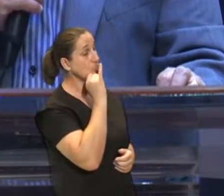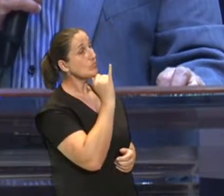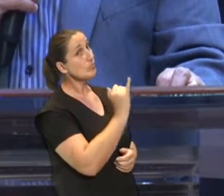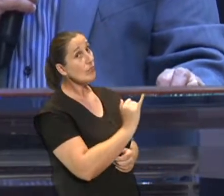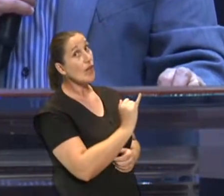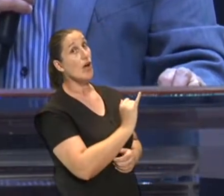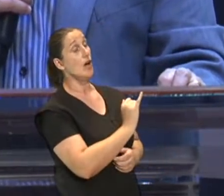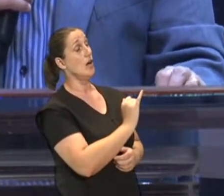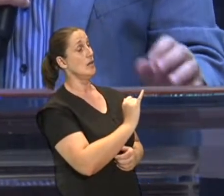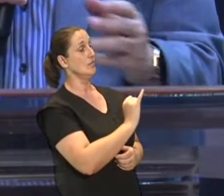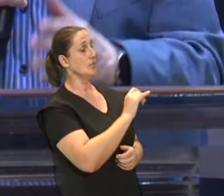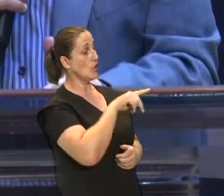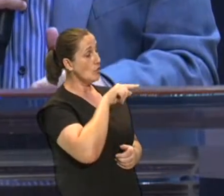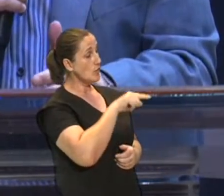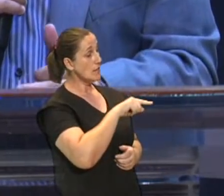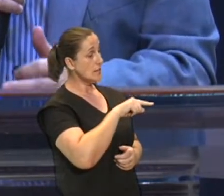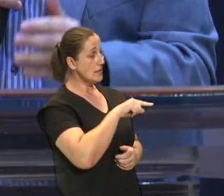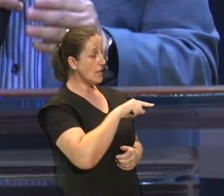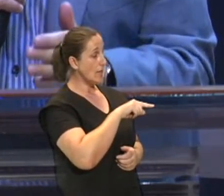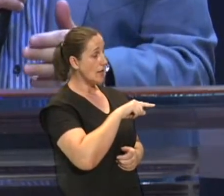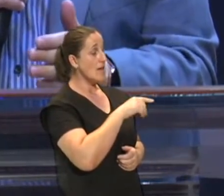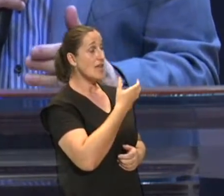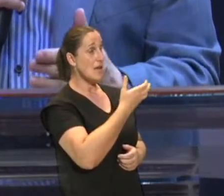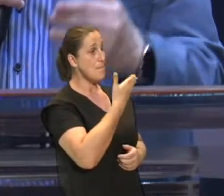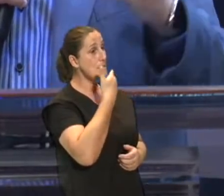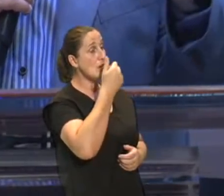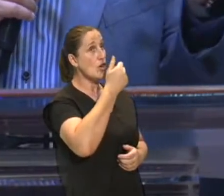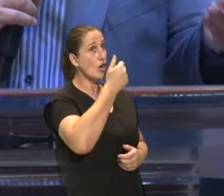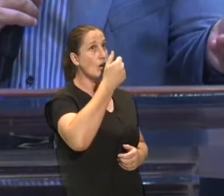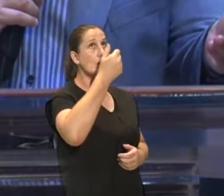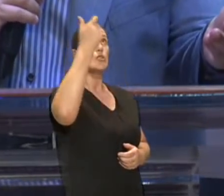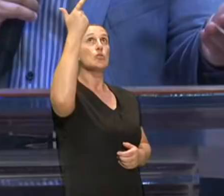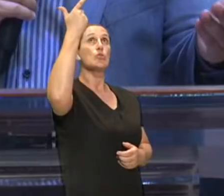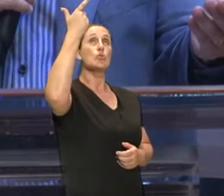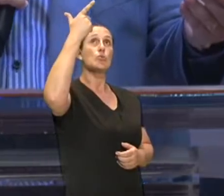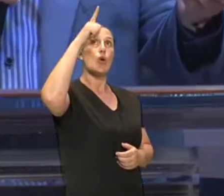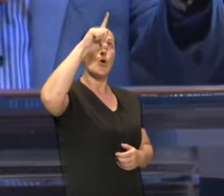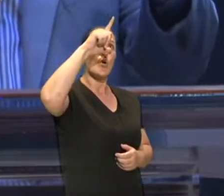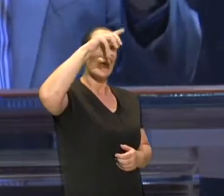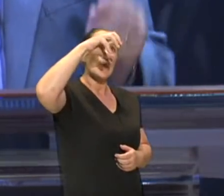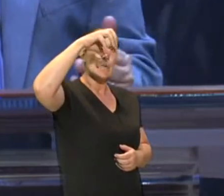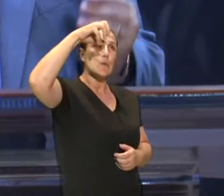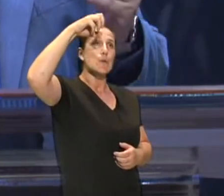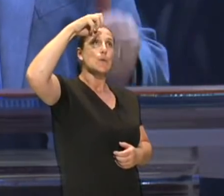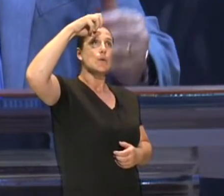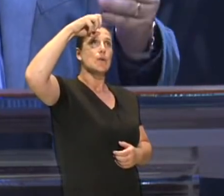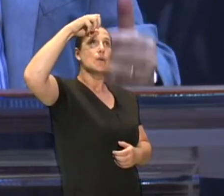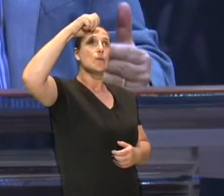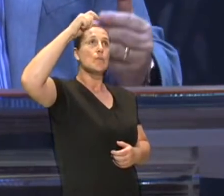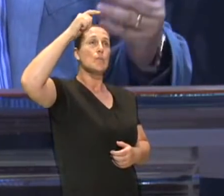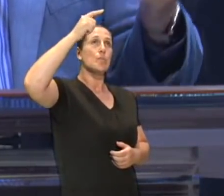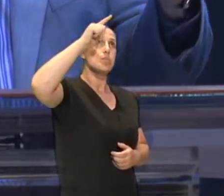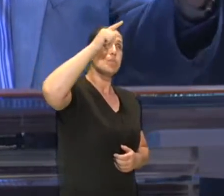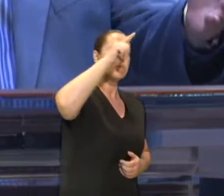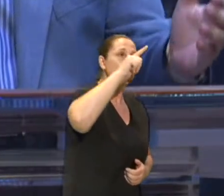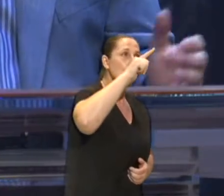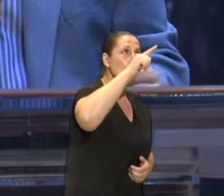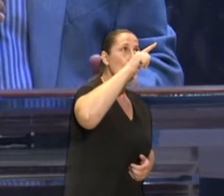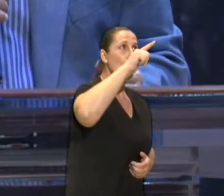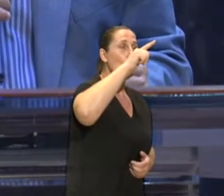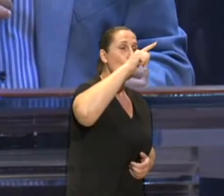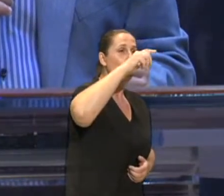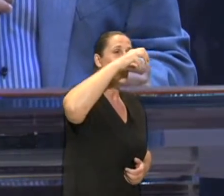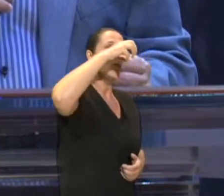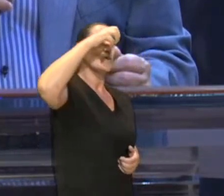o que prometeu é este: você prefere que a sombra avance ou recue 10 graus na